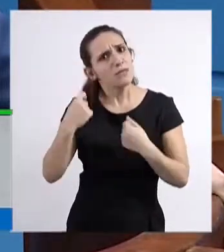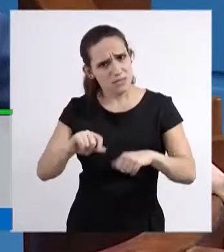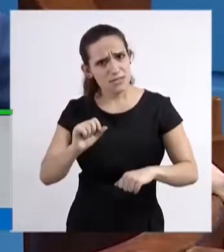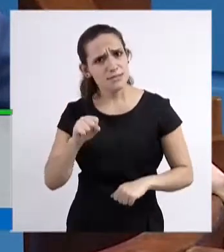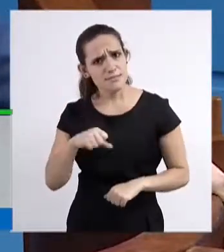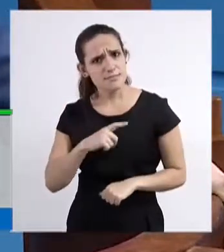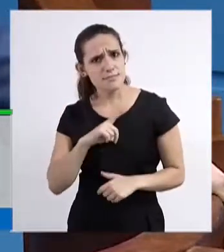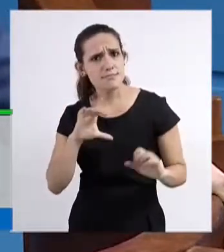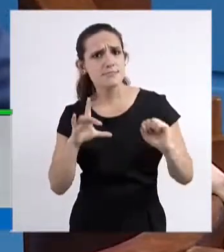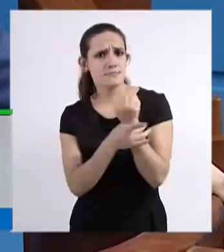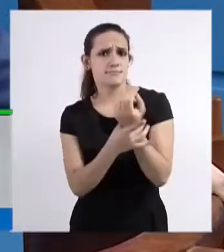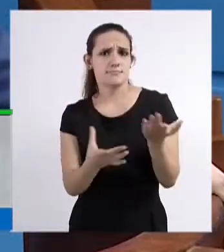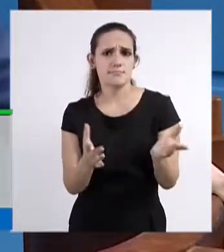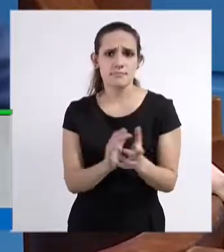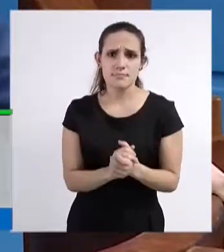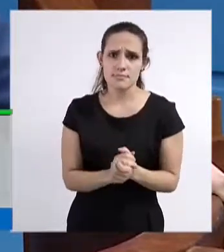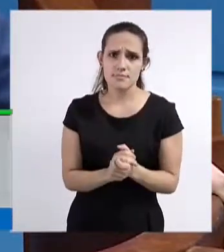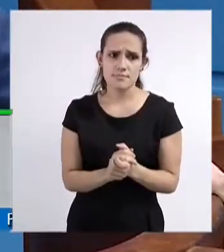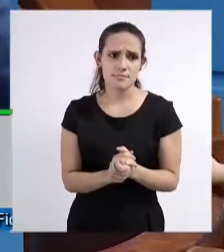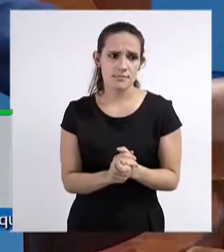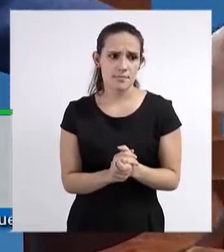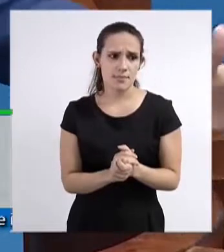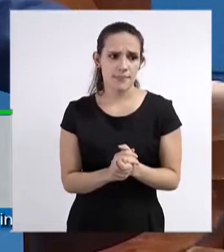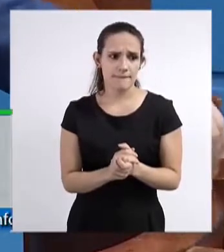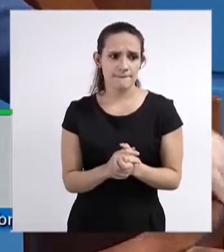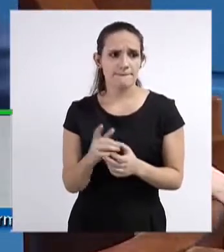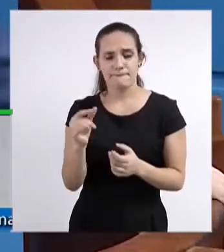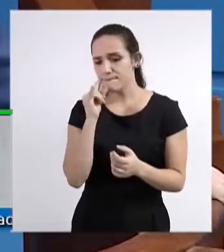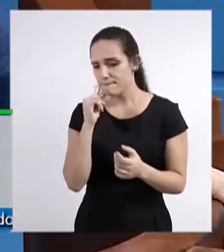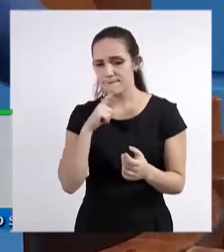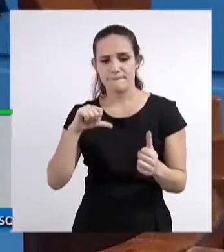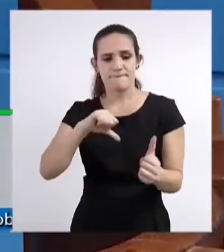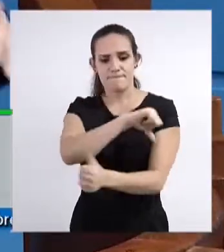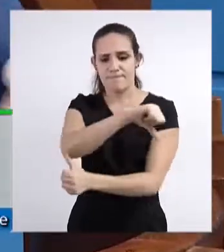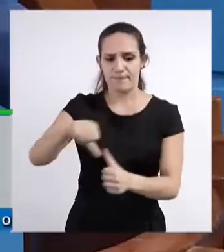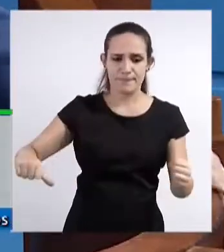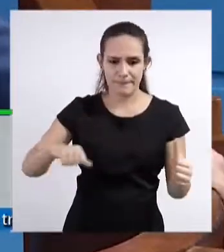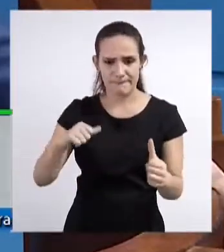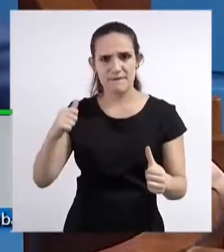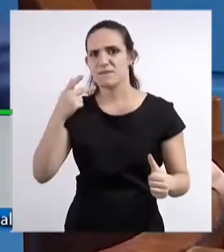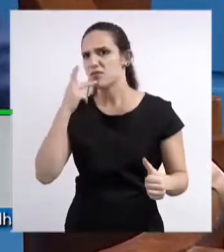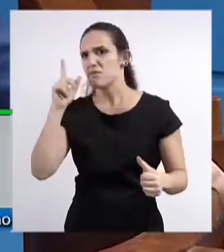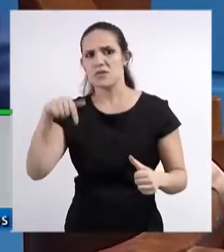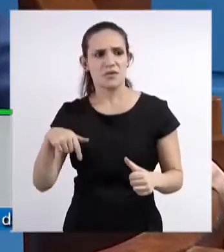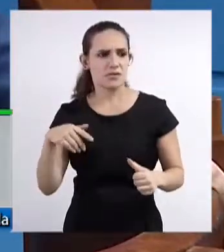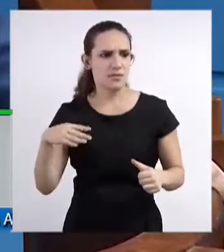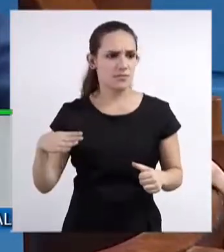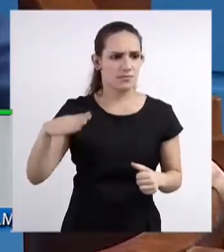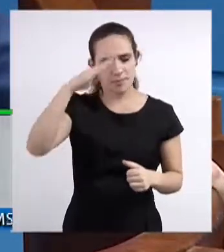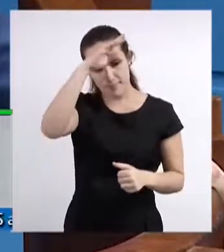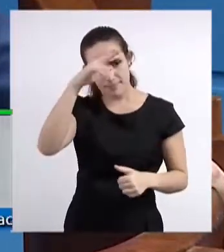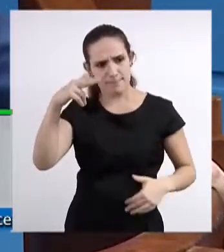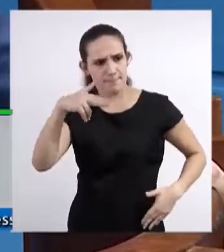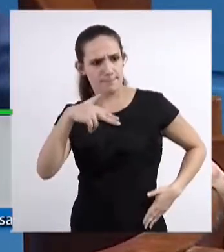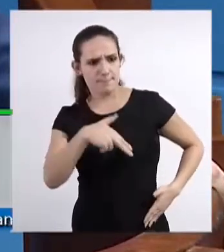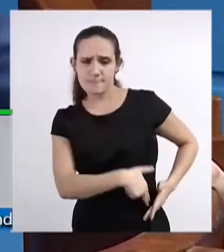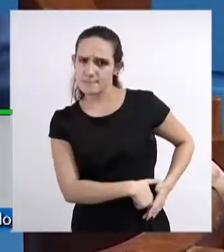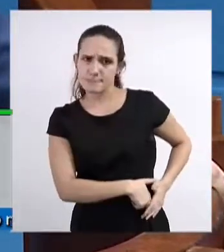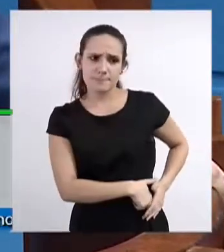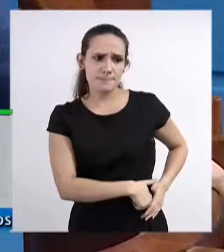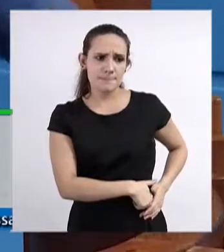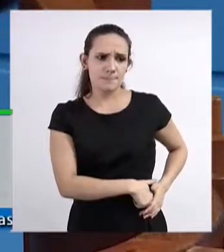segurança. Todas as grandes reformas armamentistas, encampada pelo governo do Jair Messias